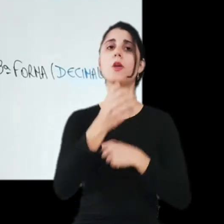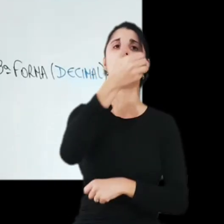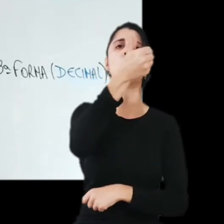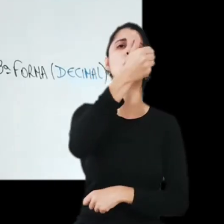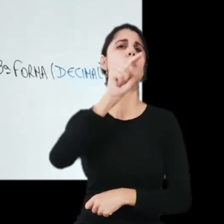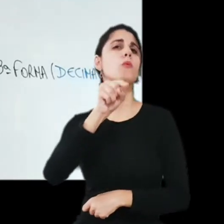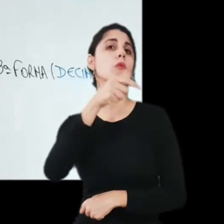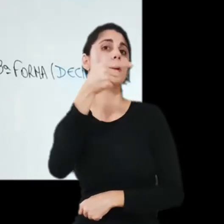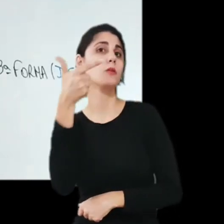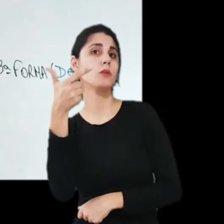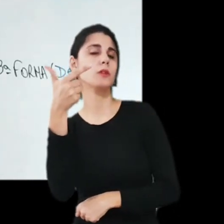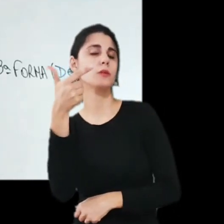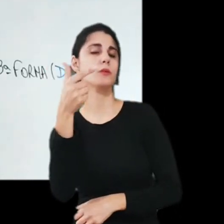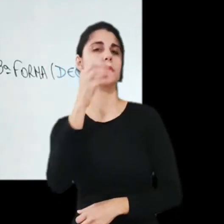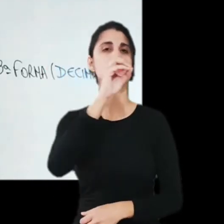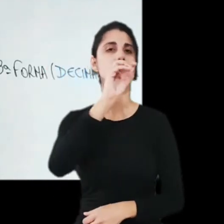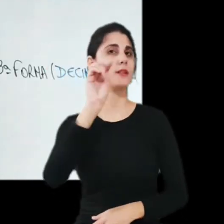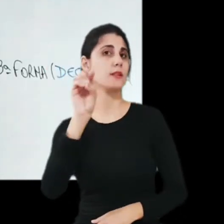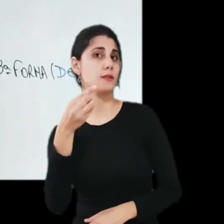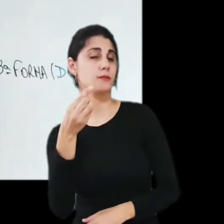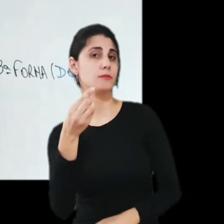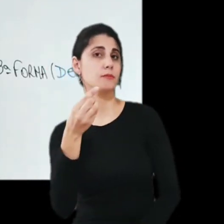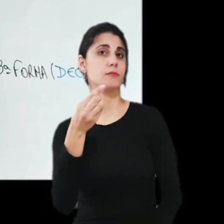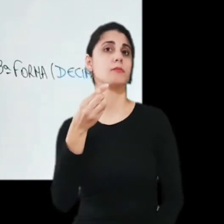1,2 na forma decimal é